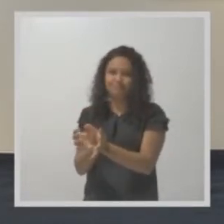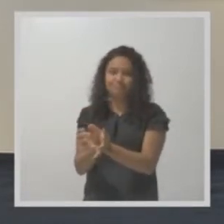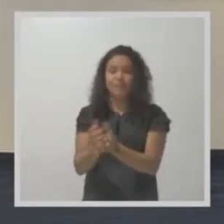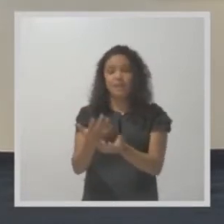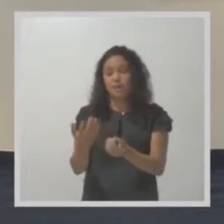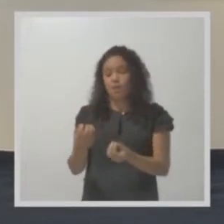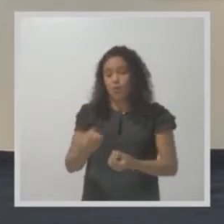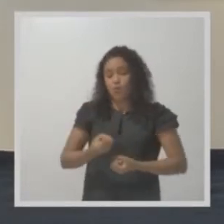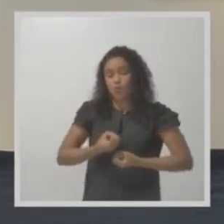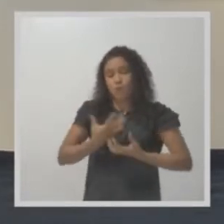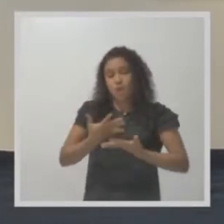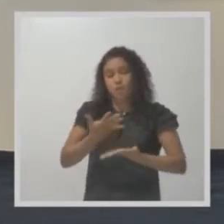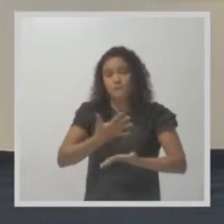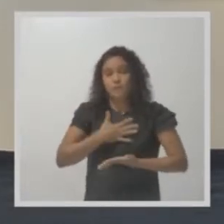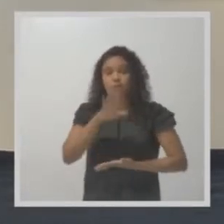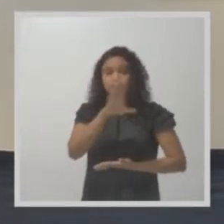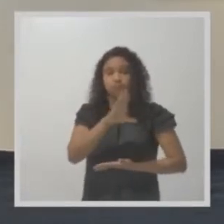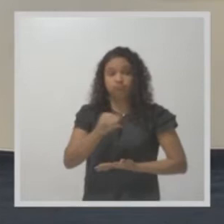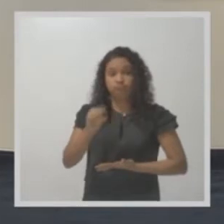fala.